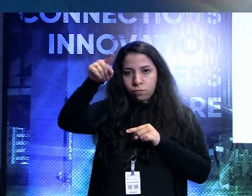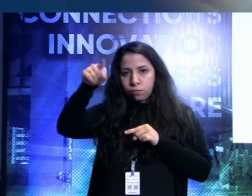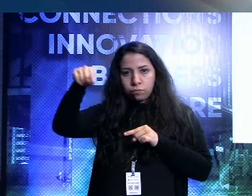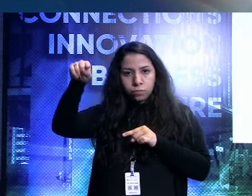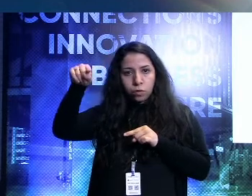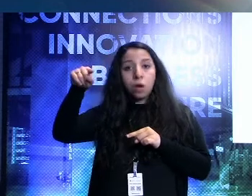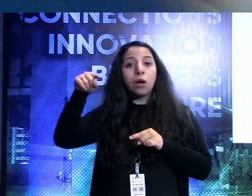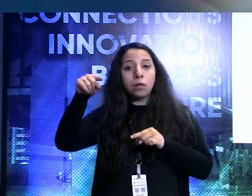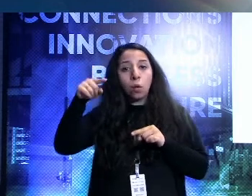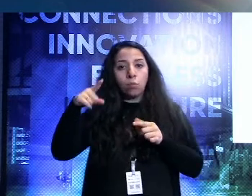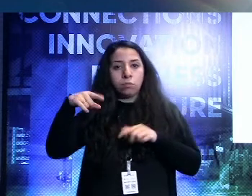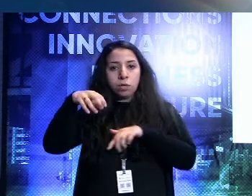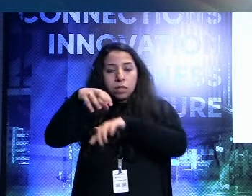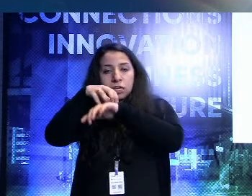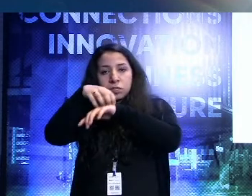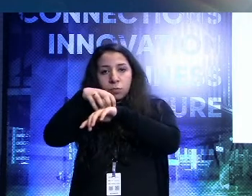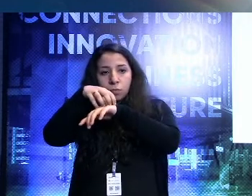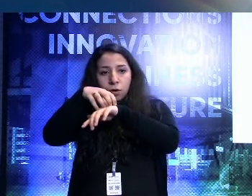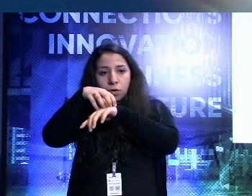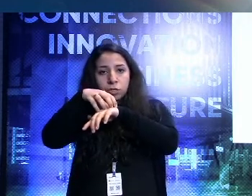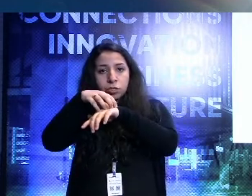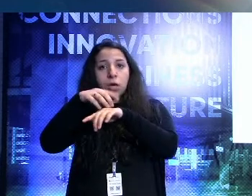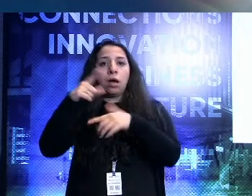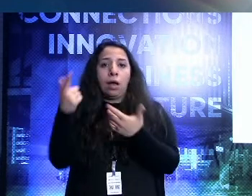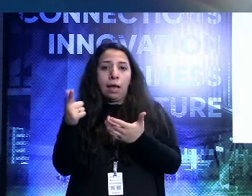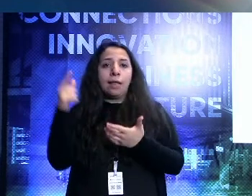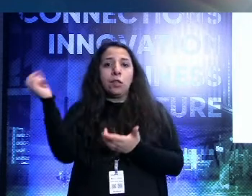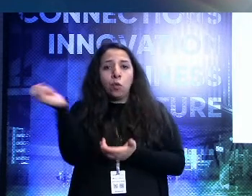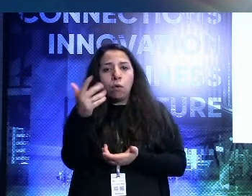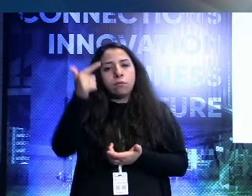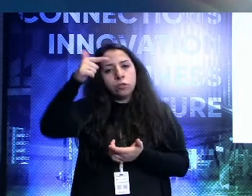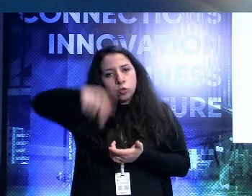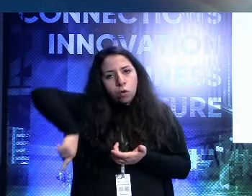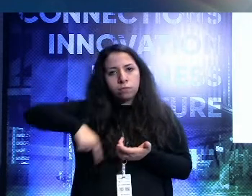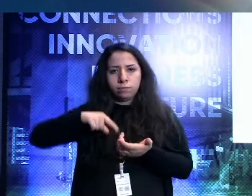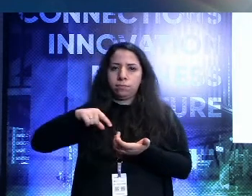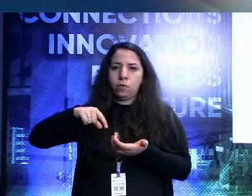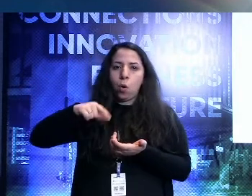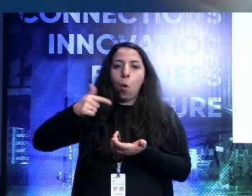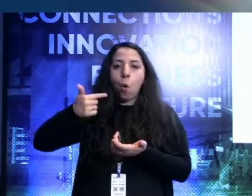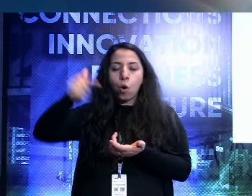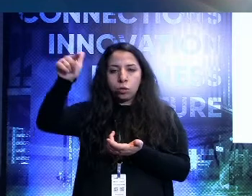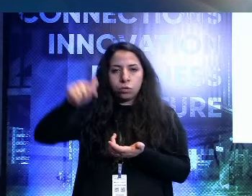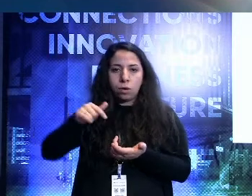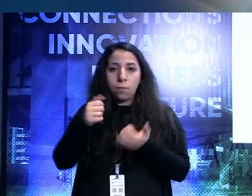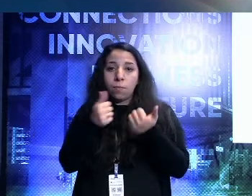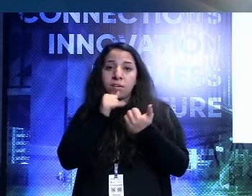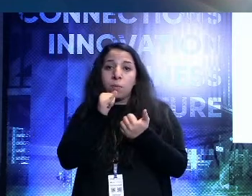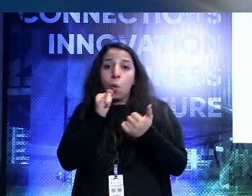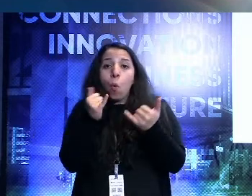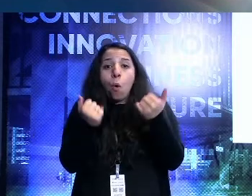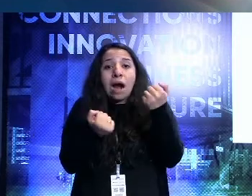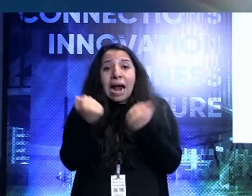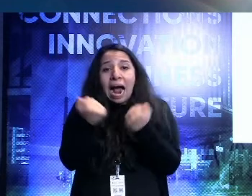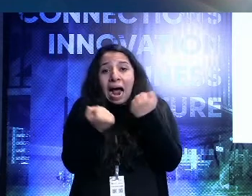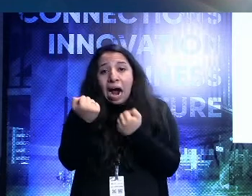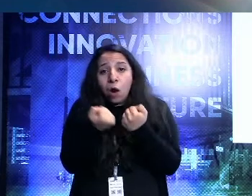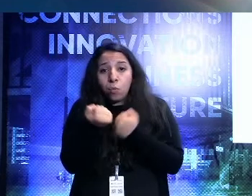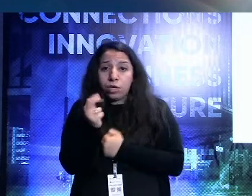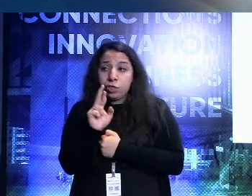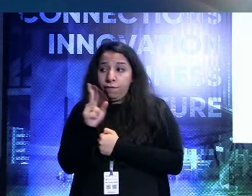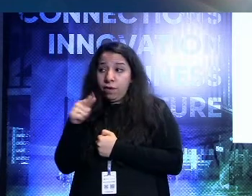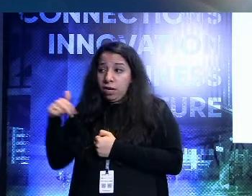de transporte, eu estou refazendo essa rota, recalculando essa rota, porque a rota do carro, por exemplo, ela é diferente da rota que eu faço a